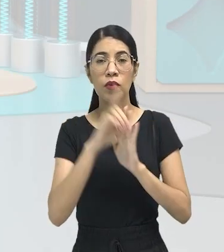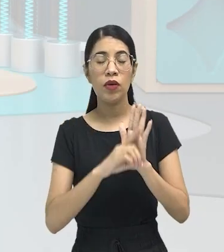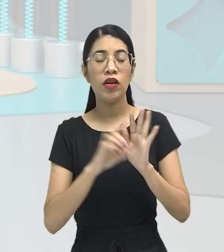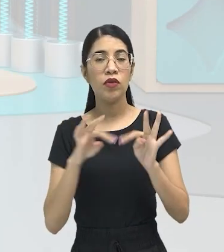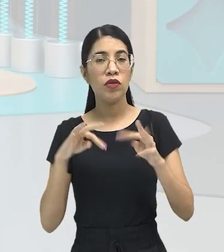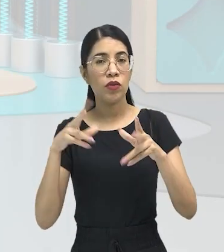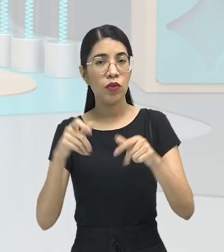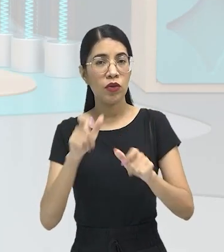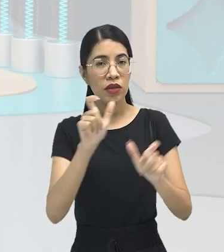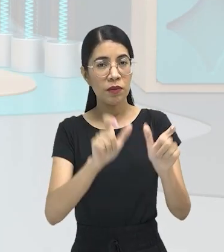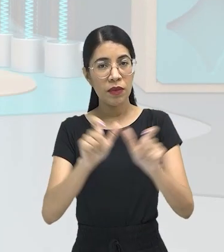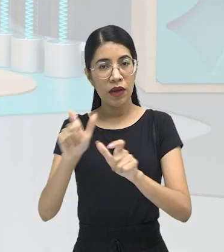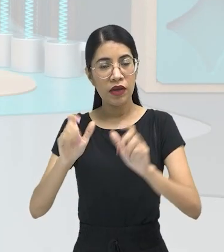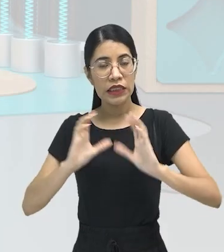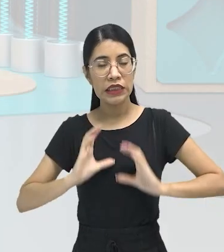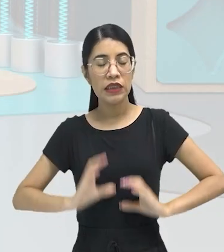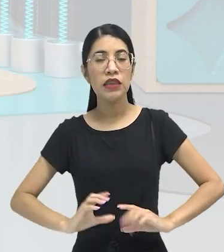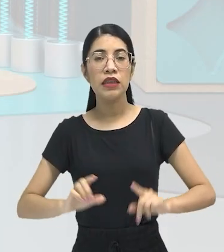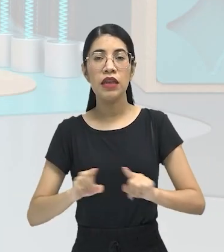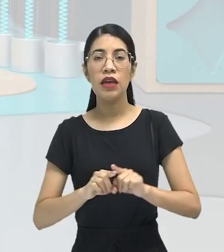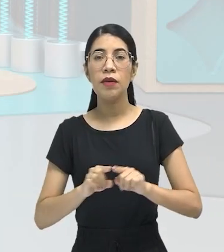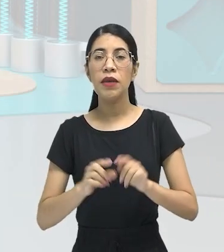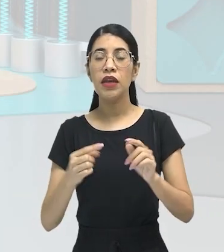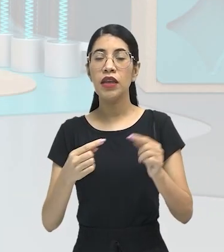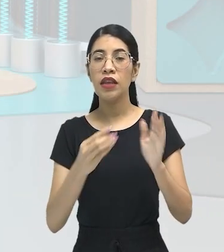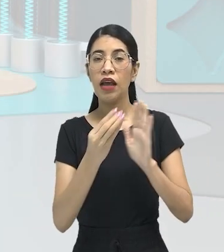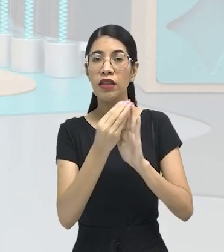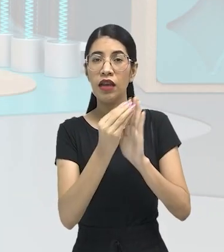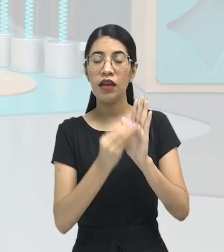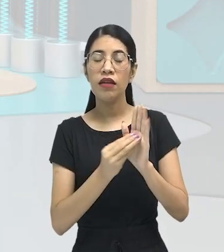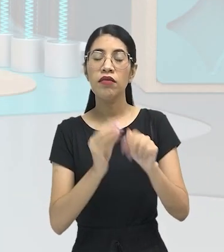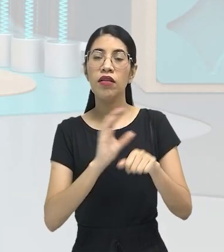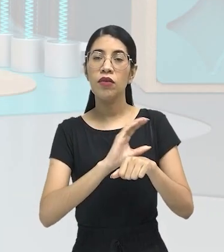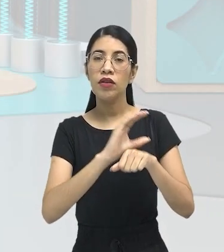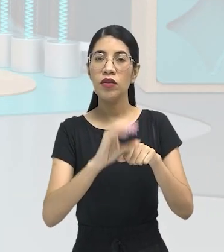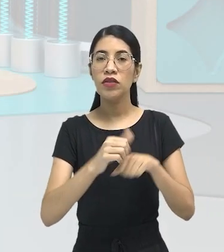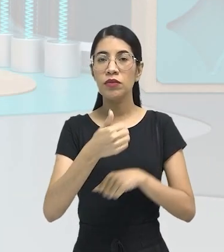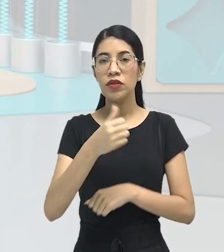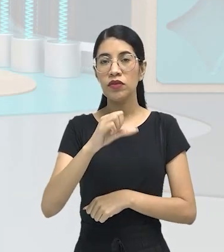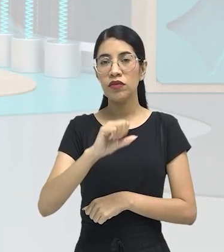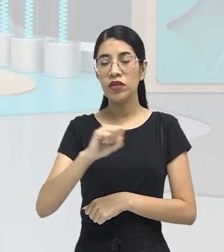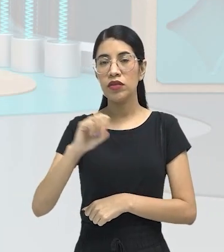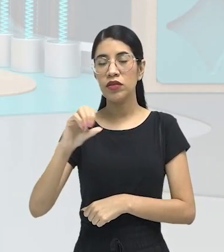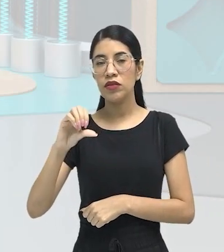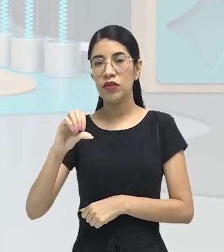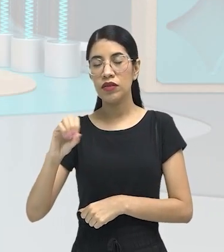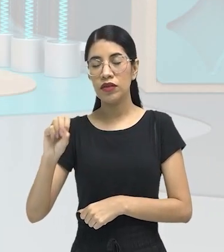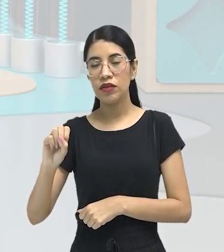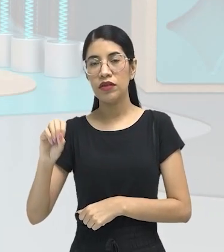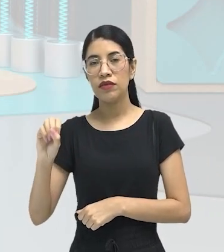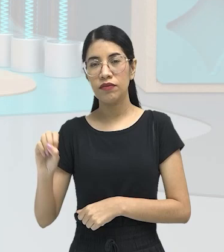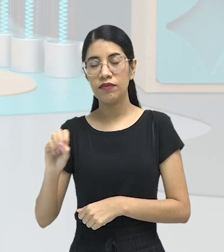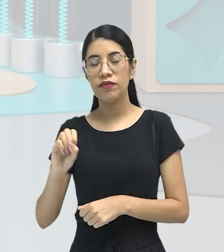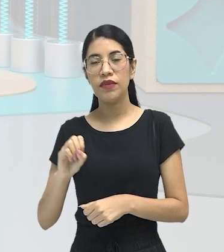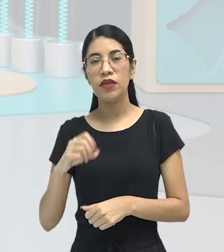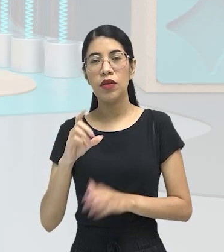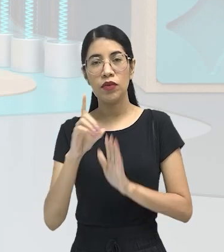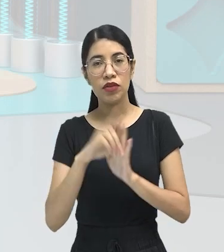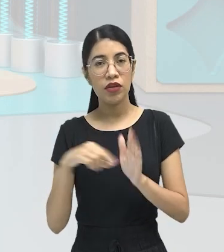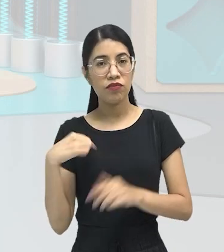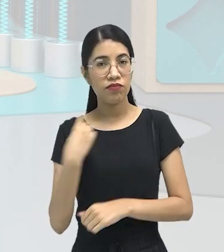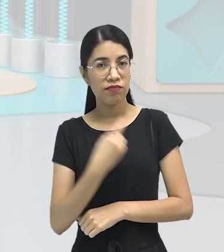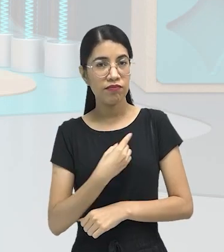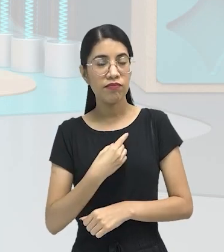garantido a todos os cidadãos pela Constituição de 1988, então é um direito